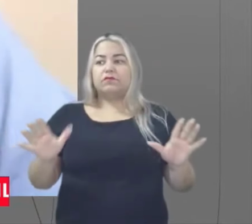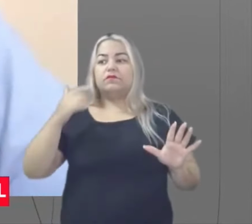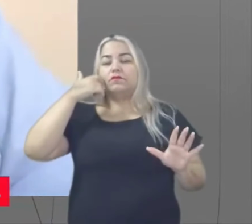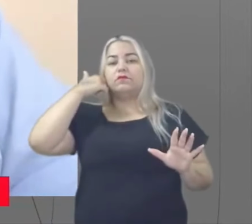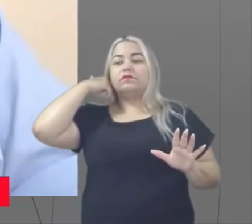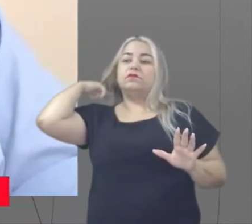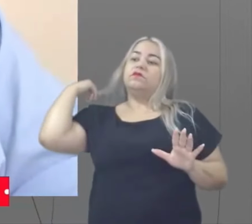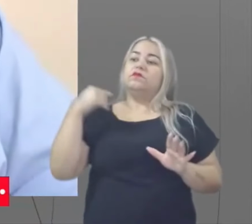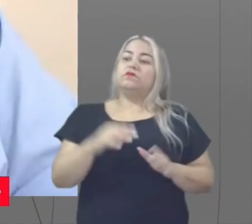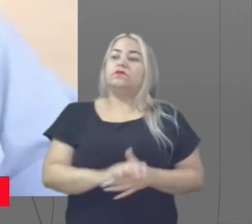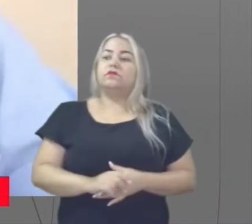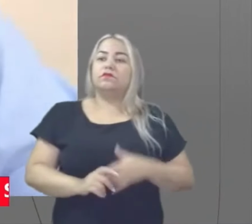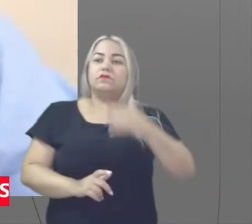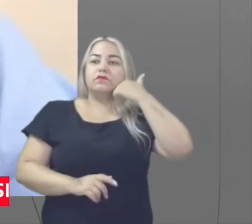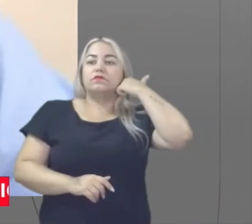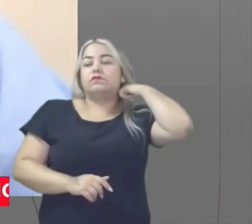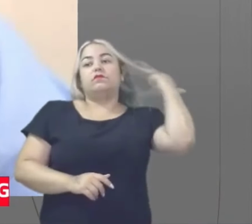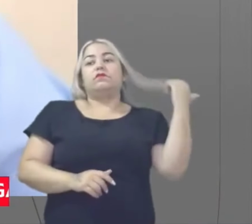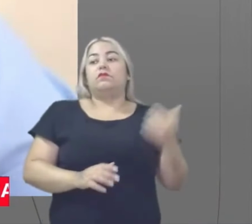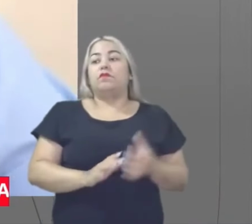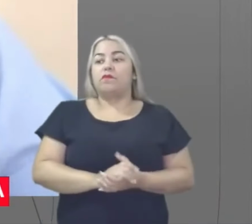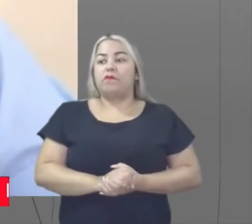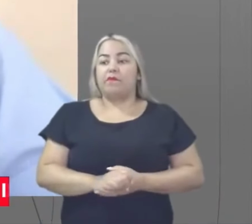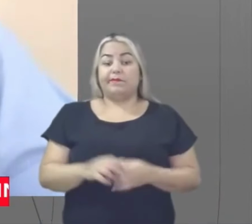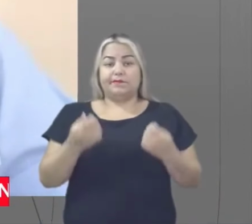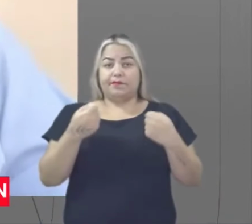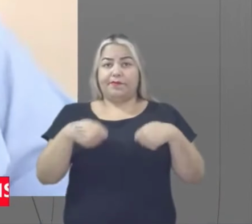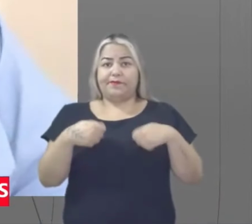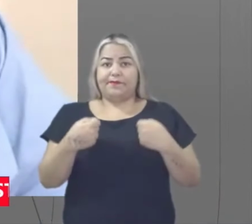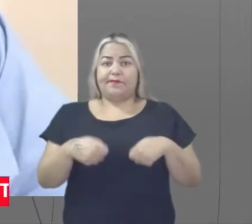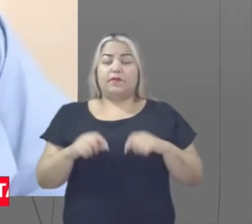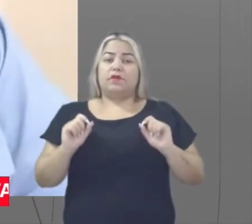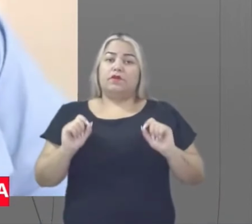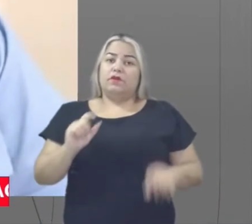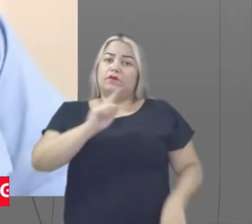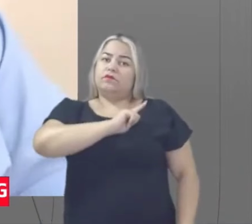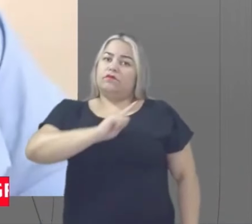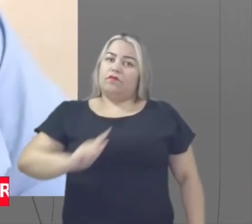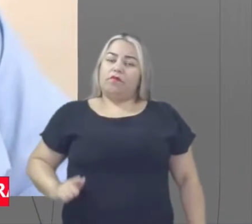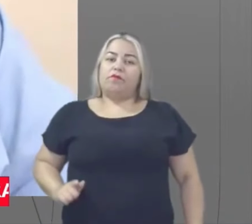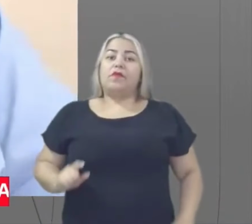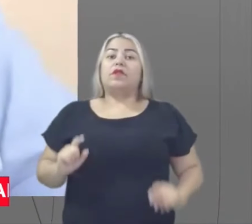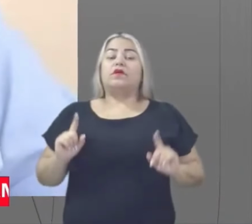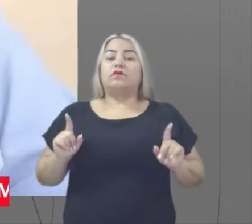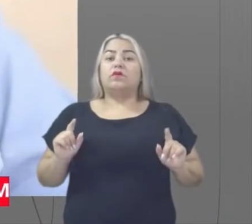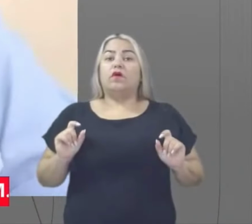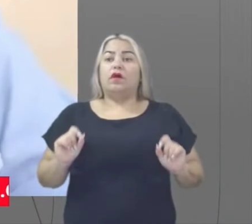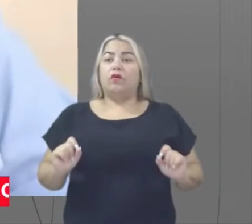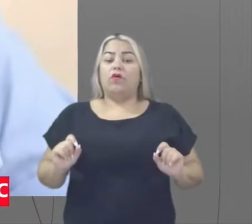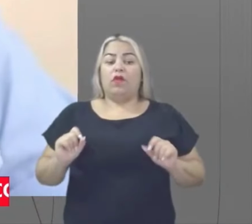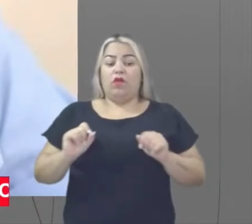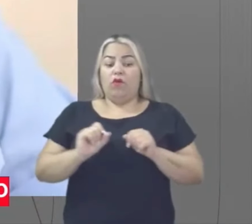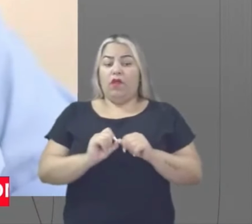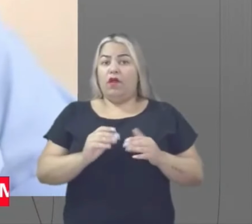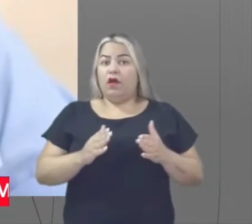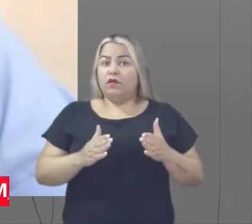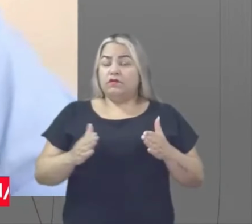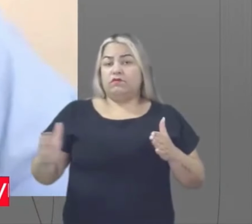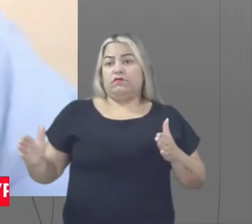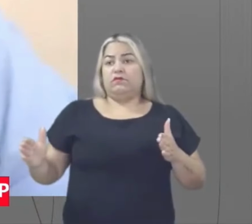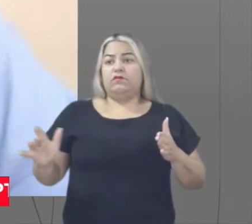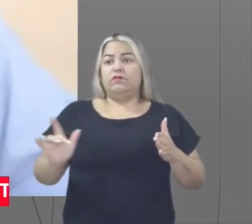Então, a gente precisa efetivamente que o governador fez no último período, agora, nos